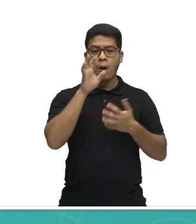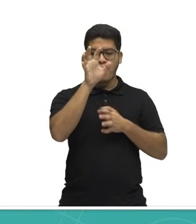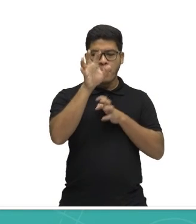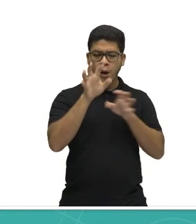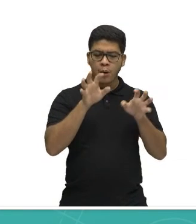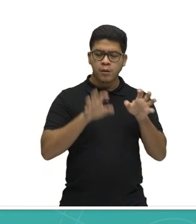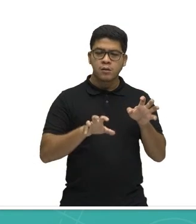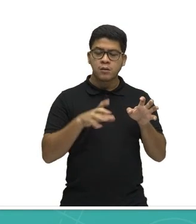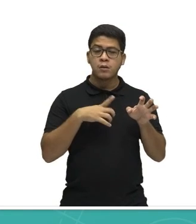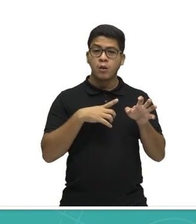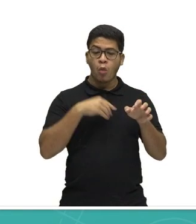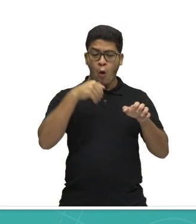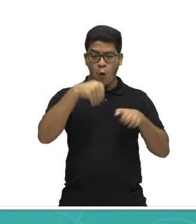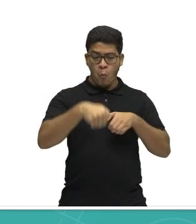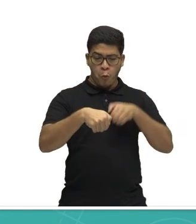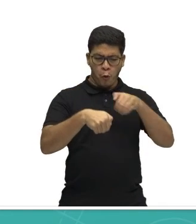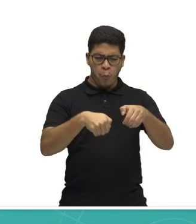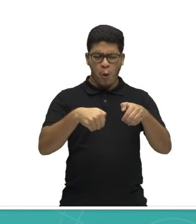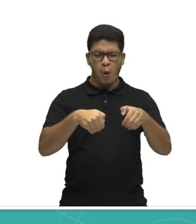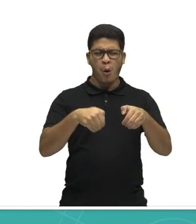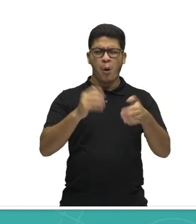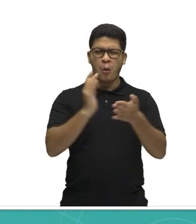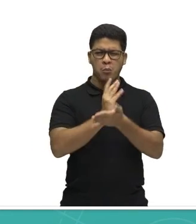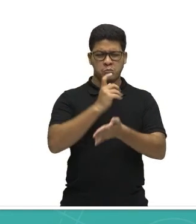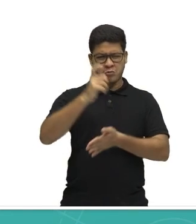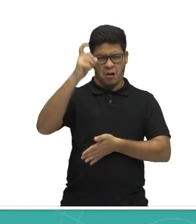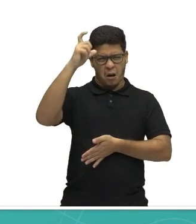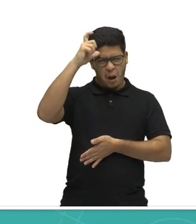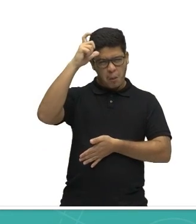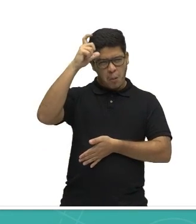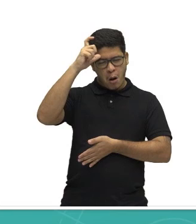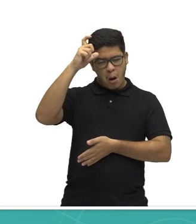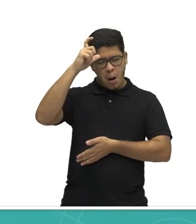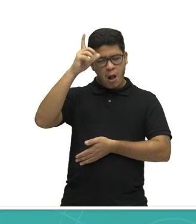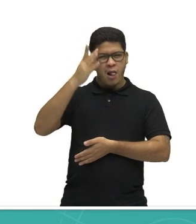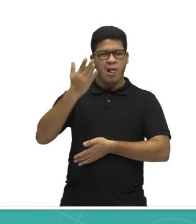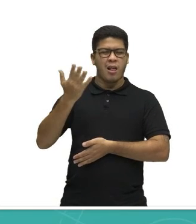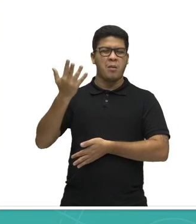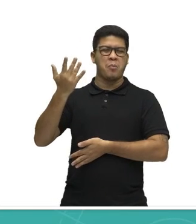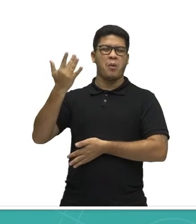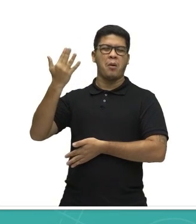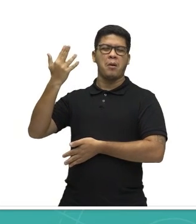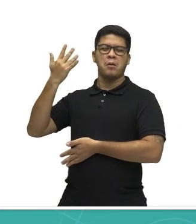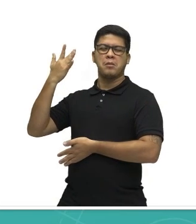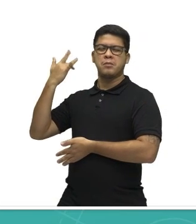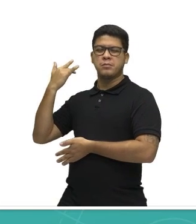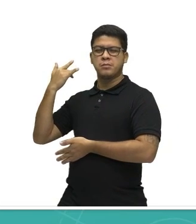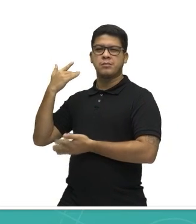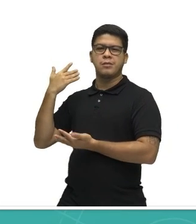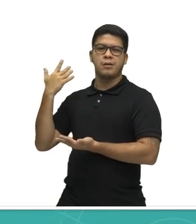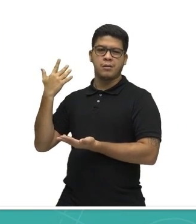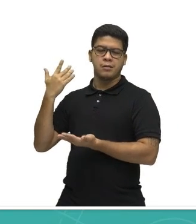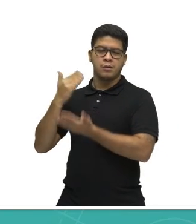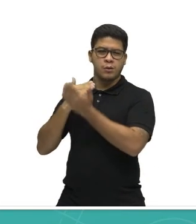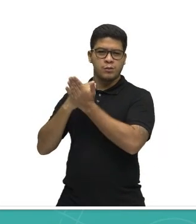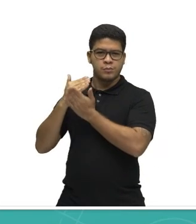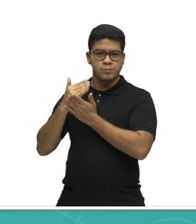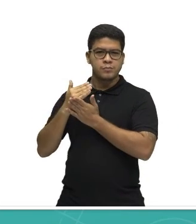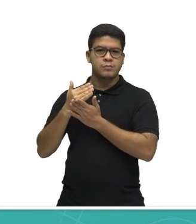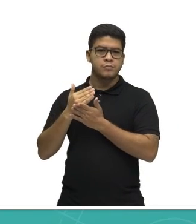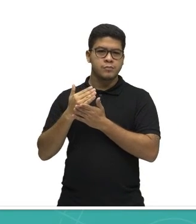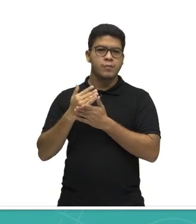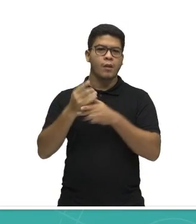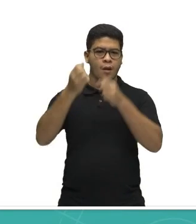comparam o Curupira como um demônio. Essa lenda surgiu lá com os jesuítas. Ele contava essa história